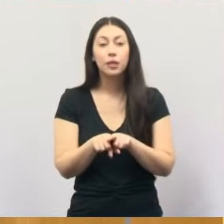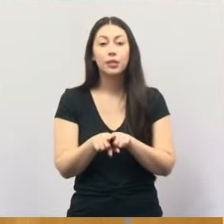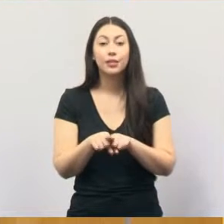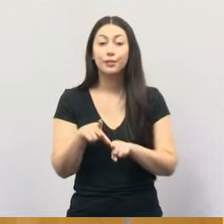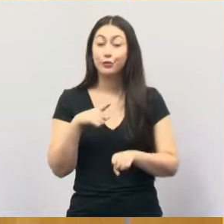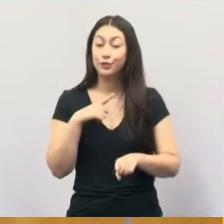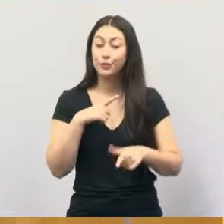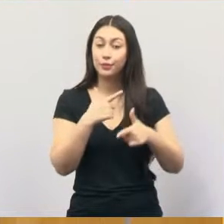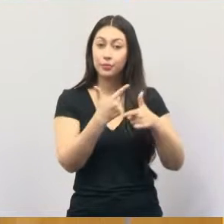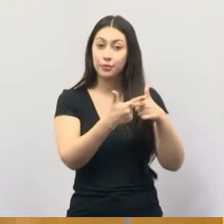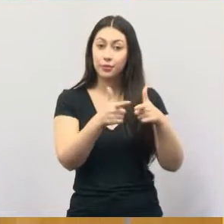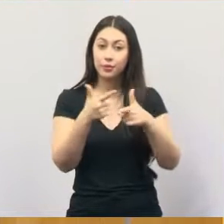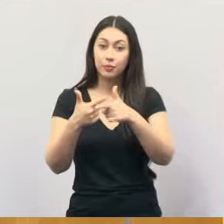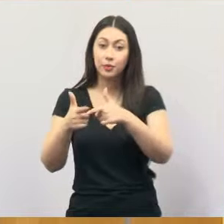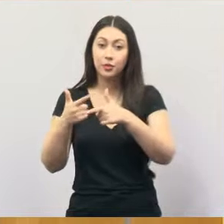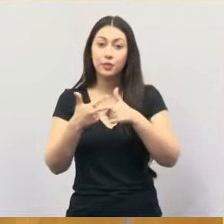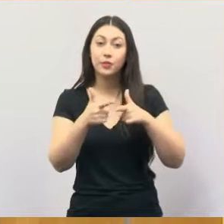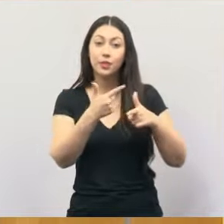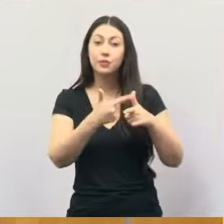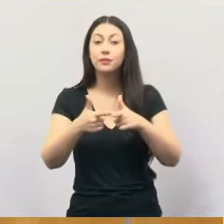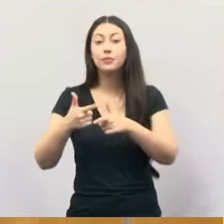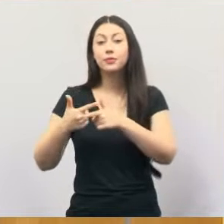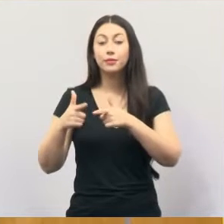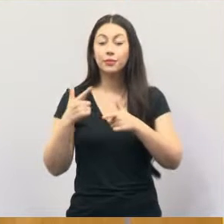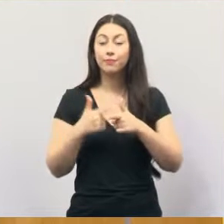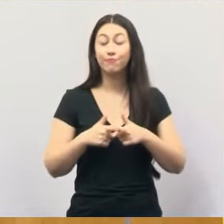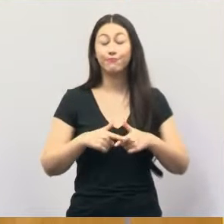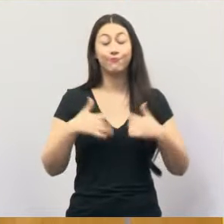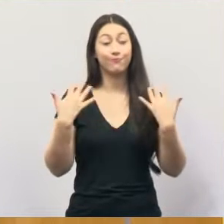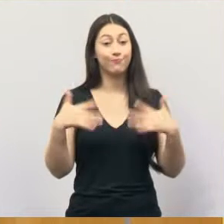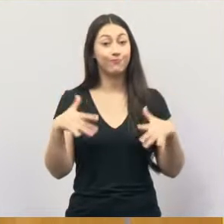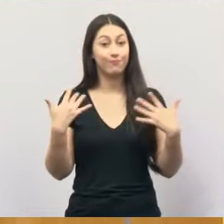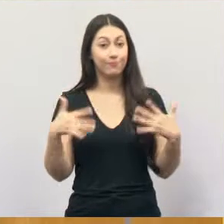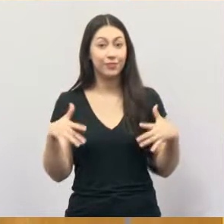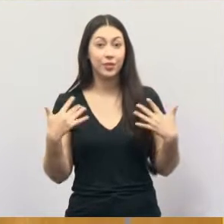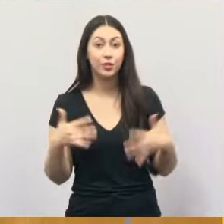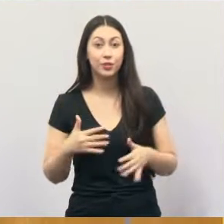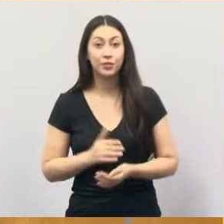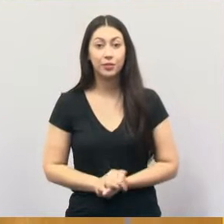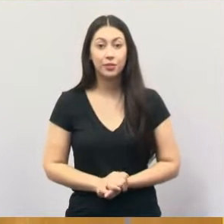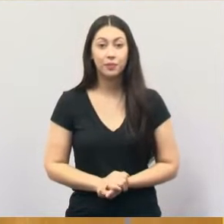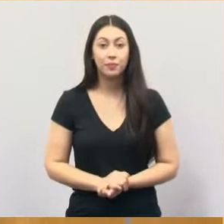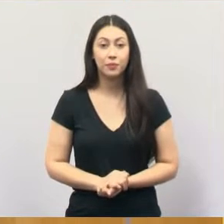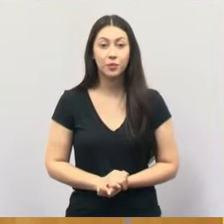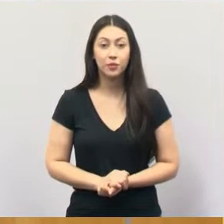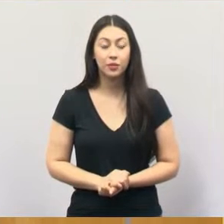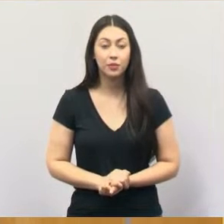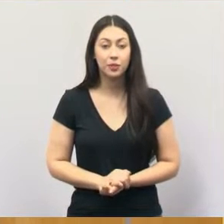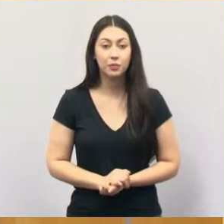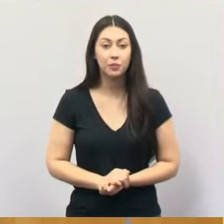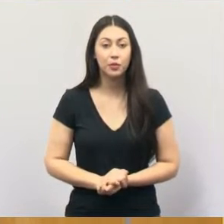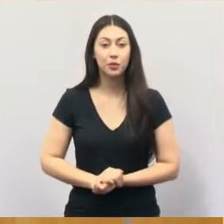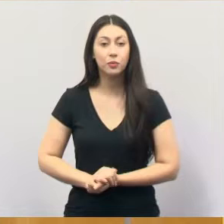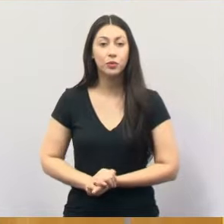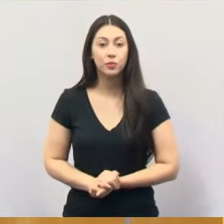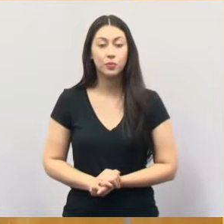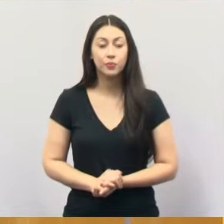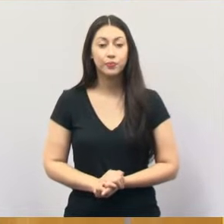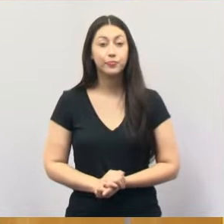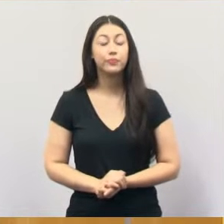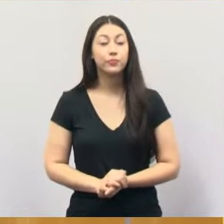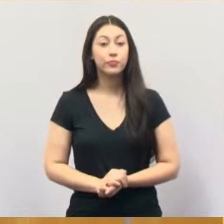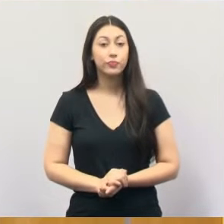por dificuldades inimagináveis, não só de perdas, mas com possibilidades